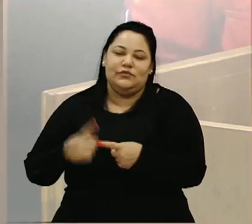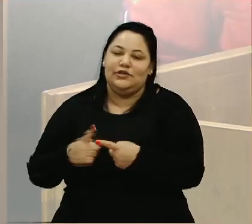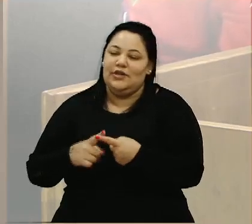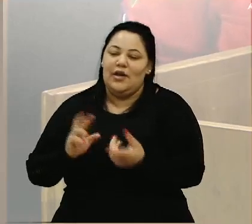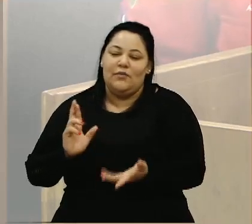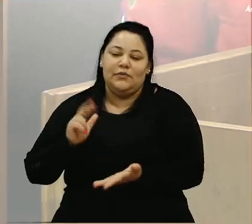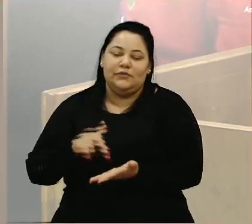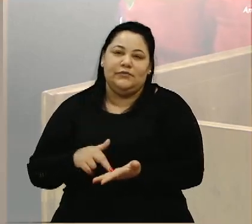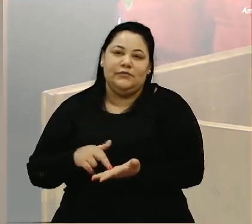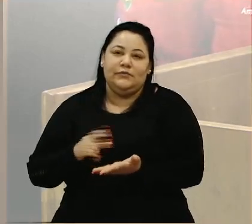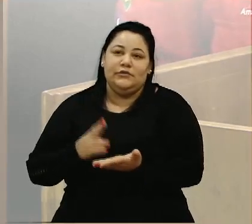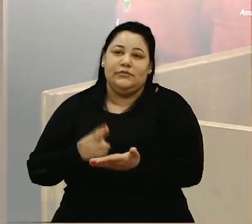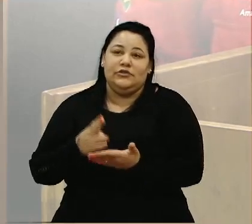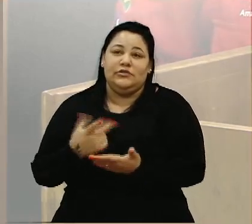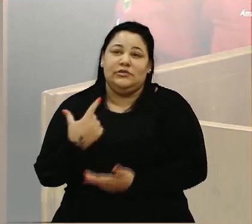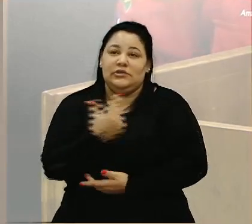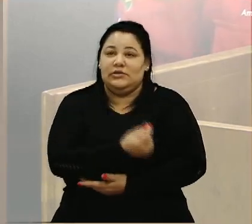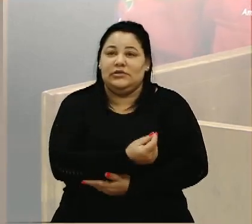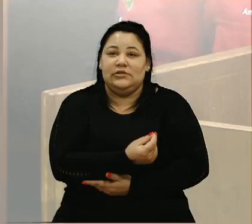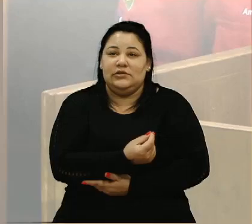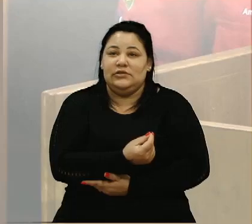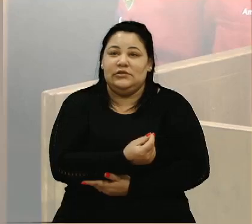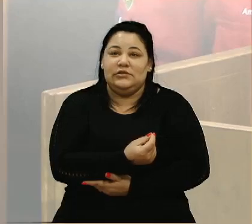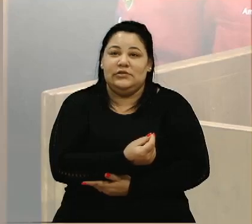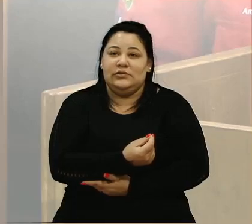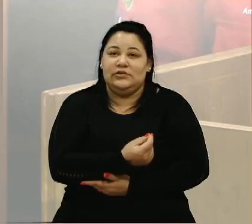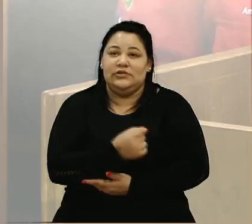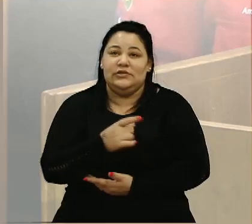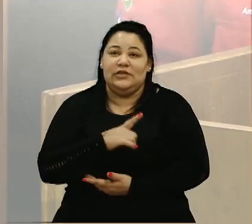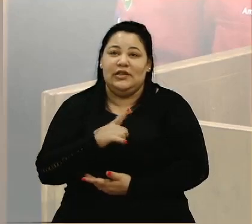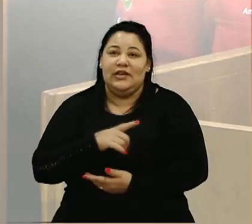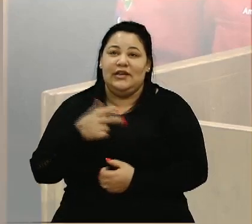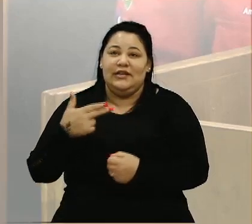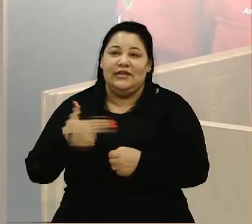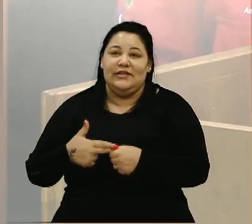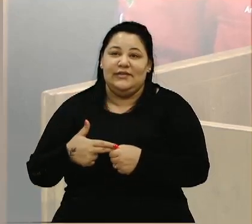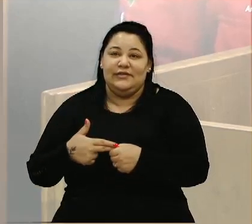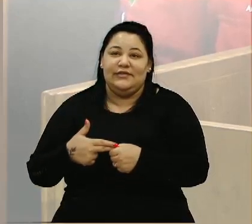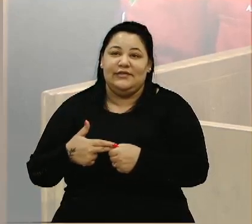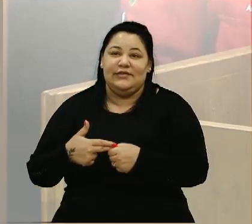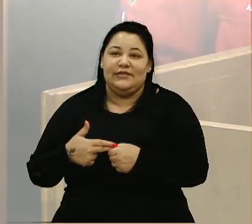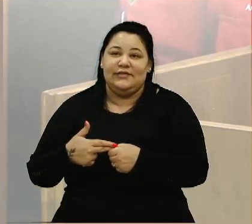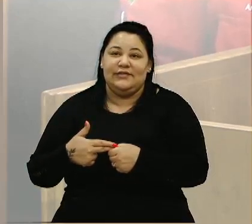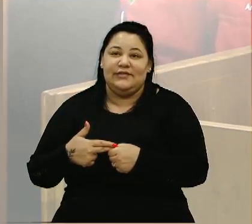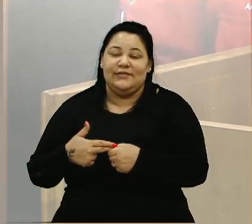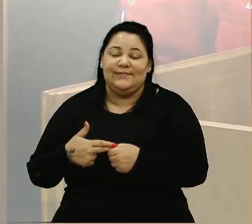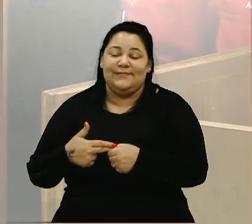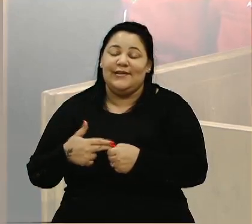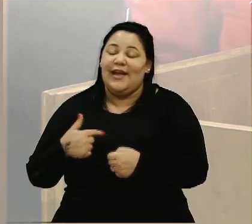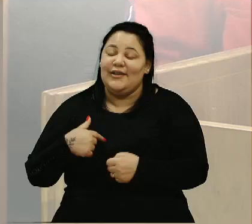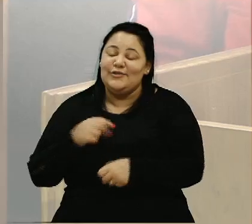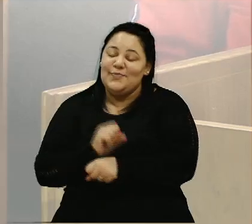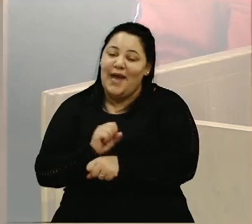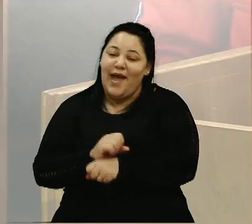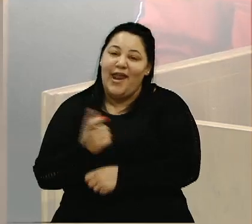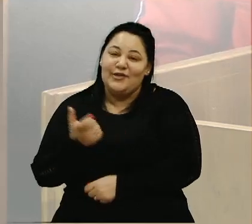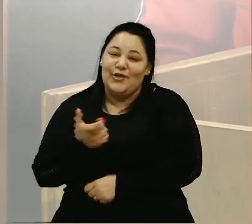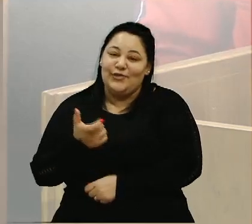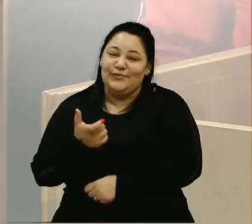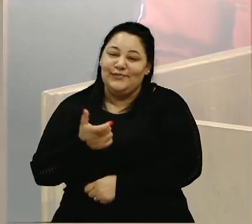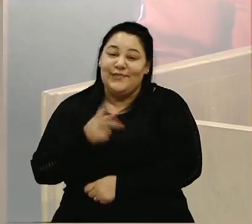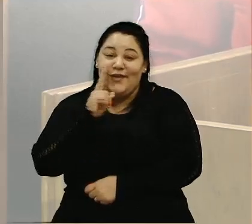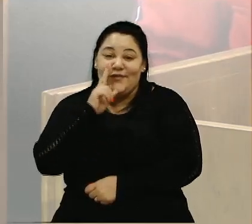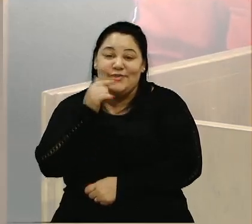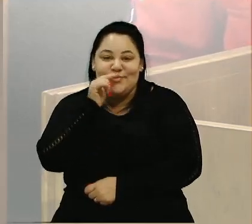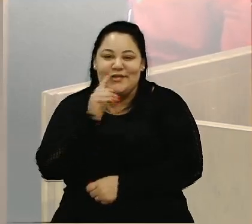gente sai, às vezes a gente sai com a gasolina de ir, o combustível de ir. E a gente sai lançado à sorte se a gente vai conseguir daí o nosso combustível para voltar. Mas